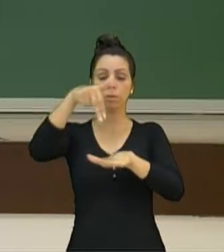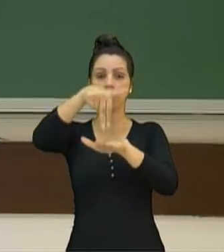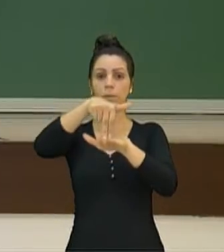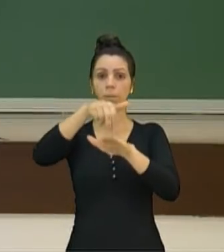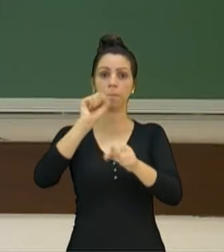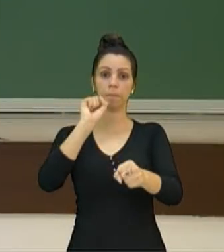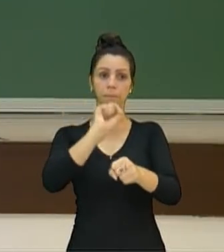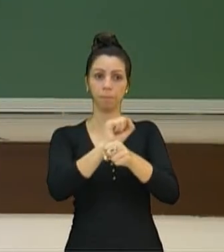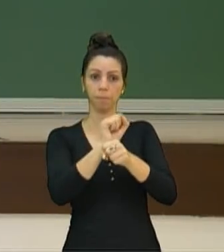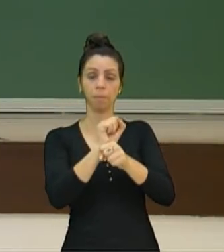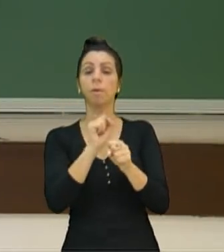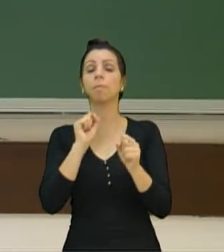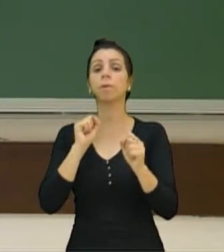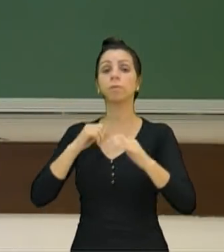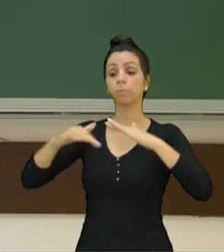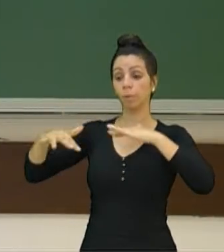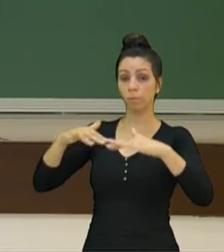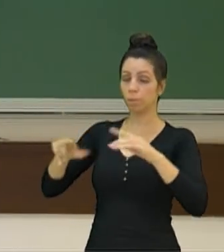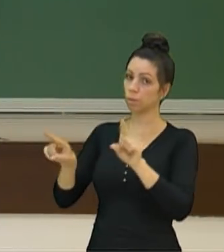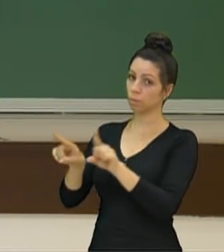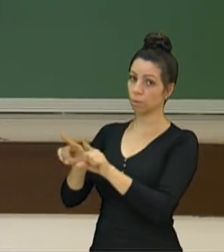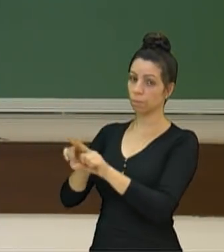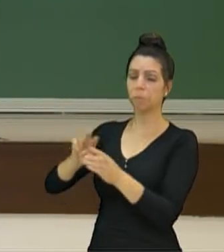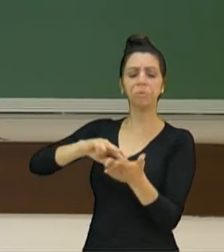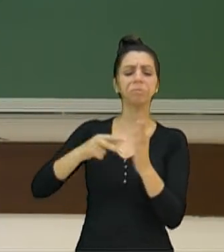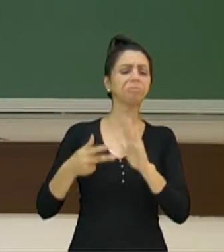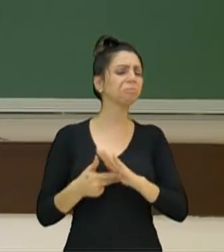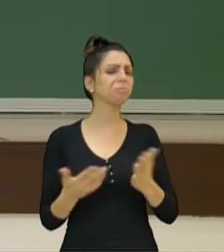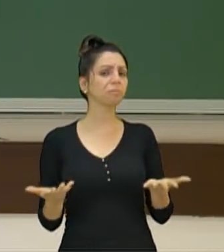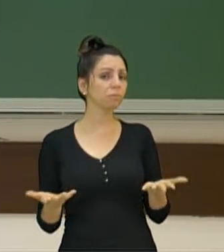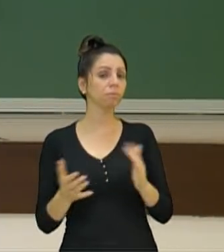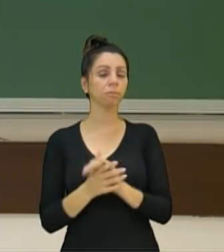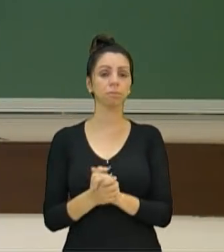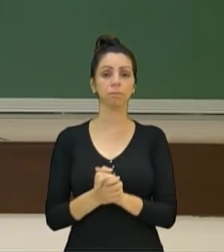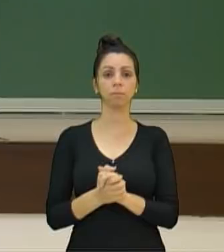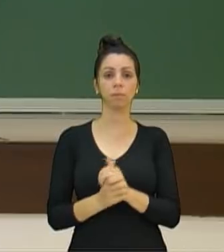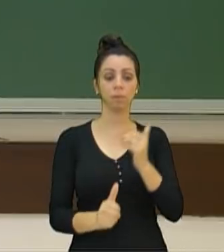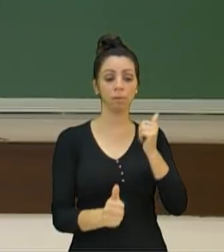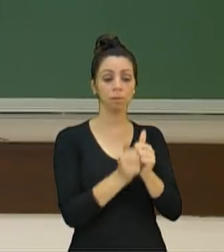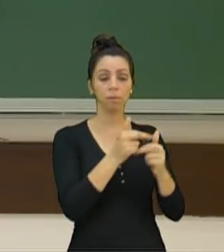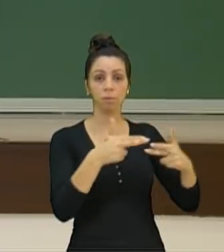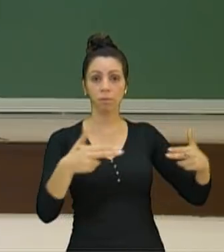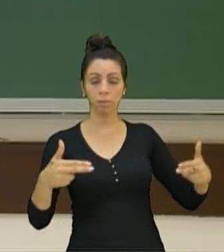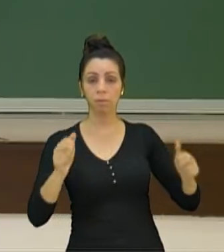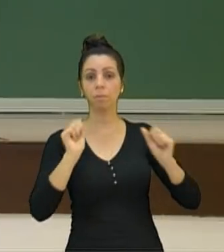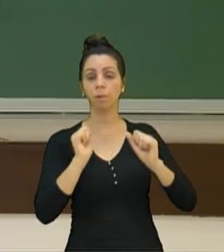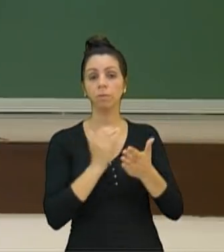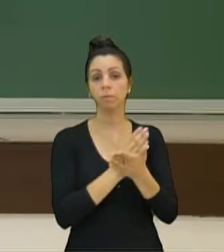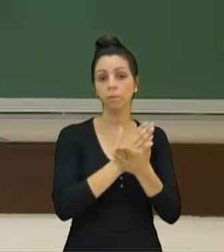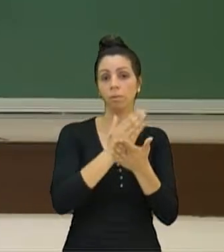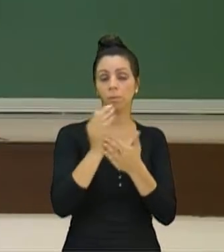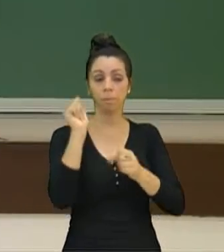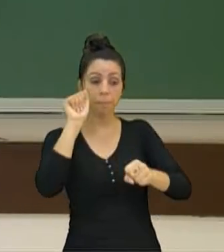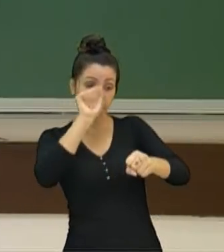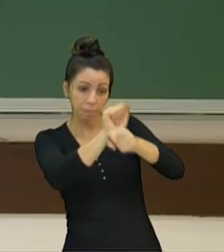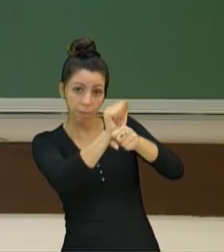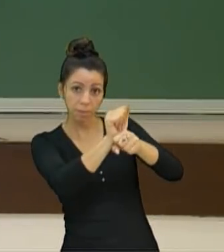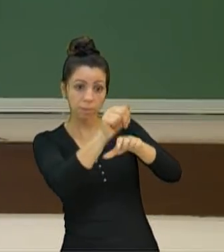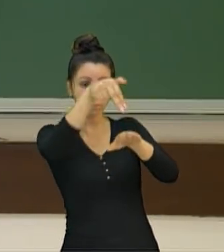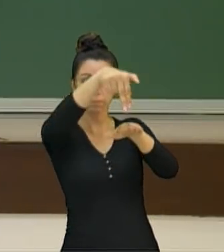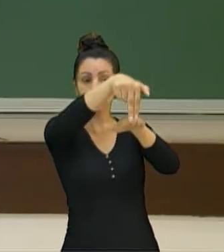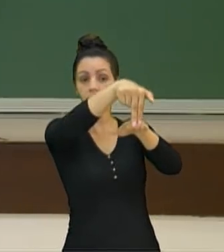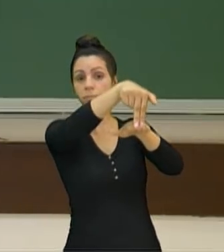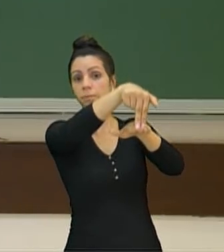parada, mas pode ser em movimento. O que significa isso? O atleta ele pode começar o salto parado, na beirada